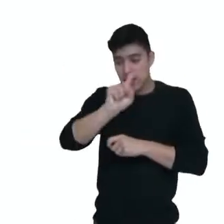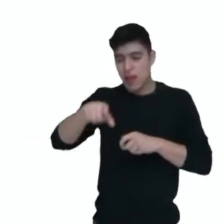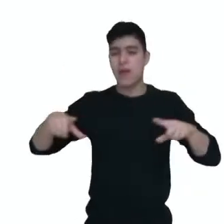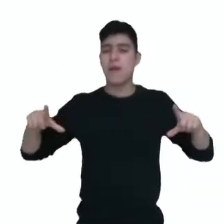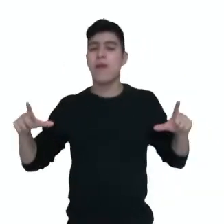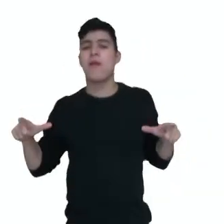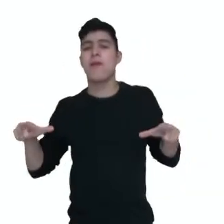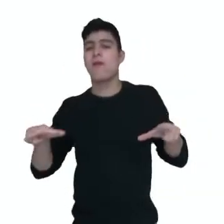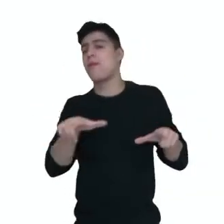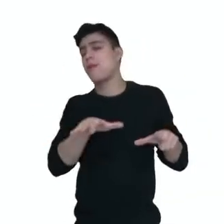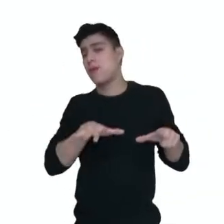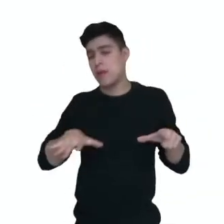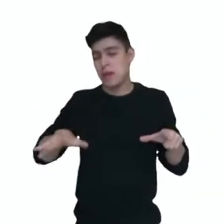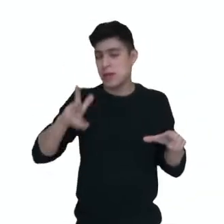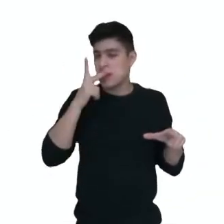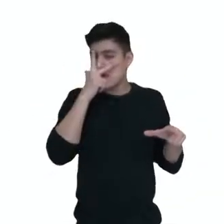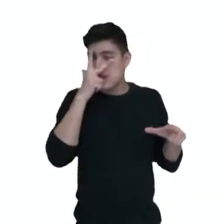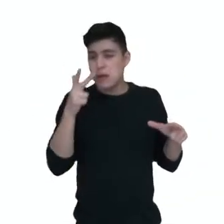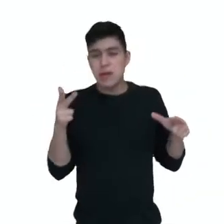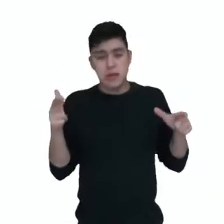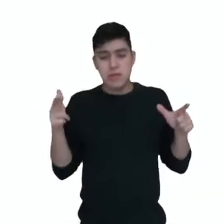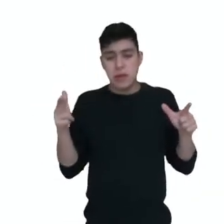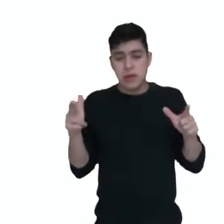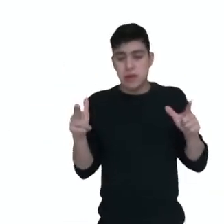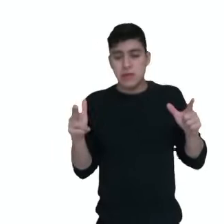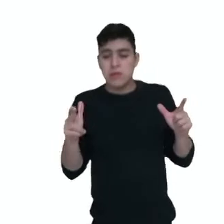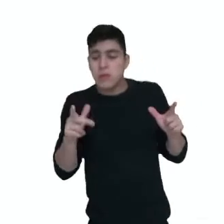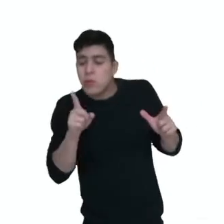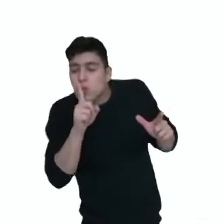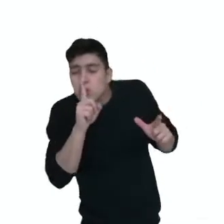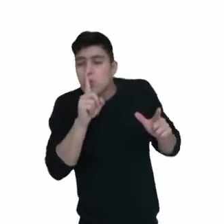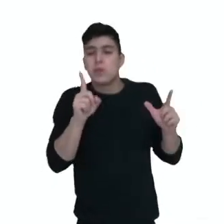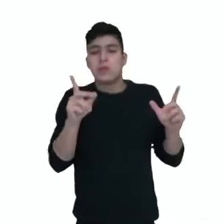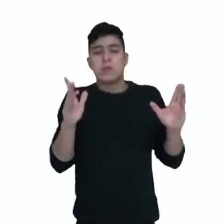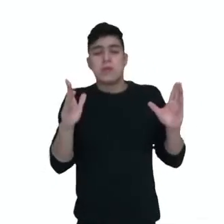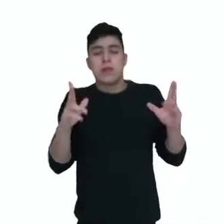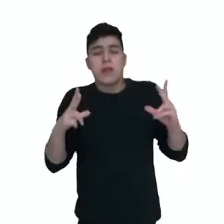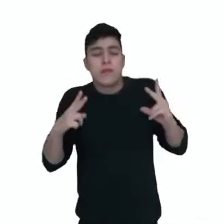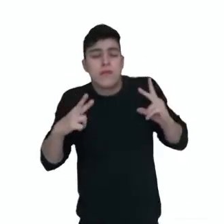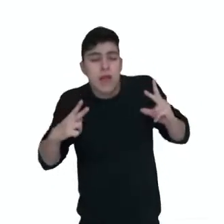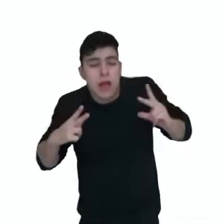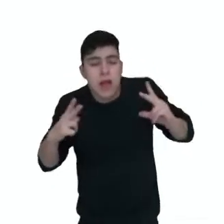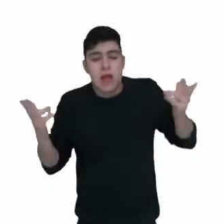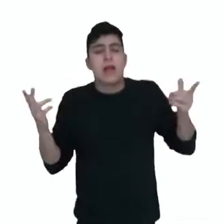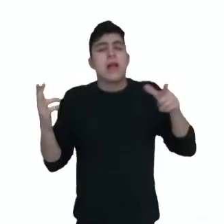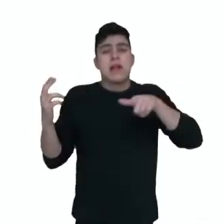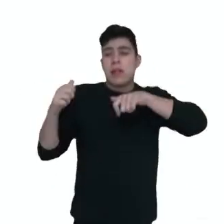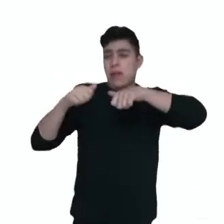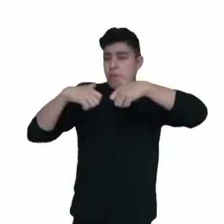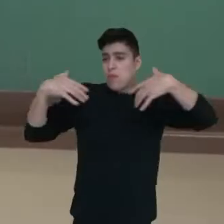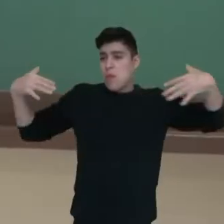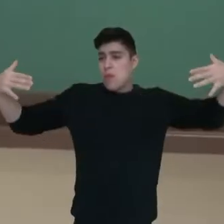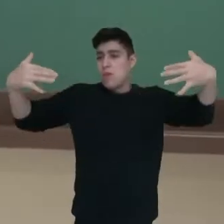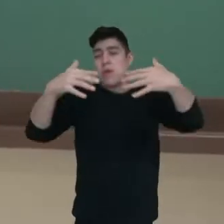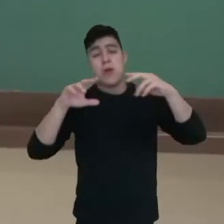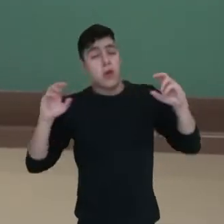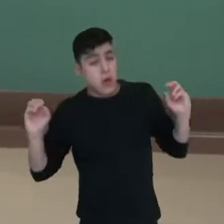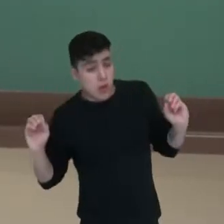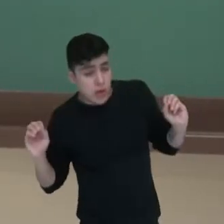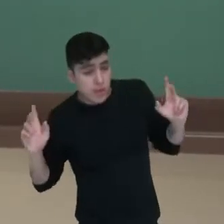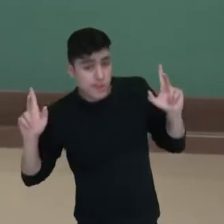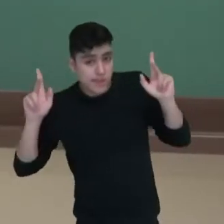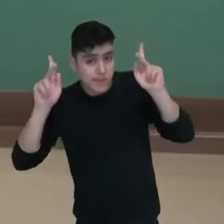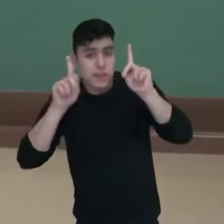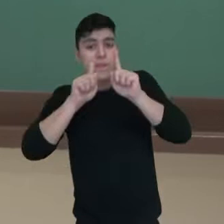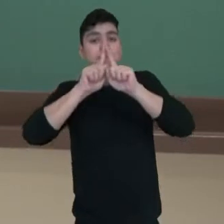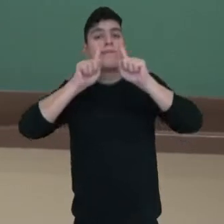um ambiente ali totalmente reservado, tá? Temos público? Temos público, mas